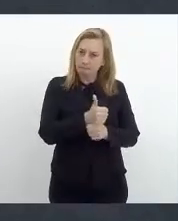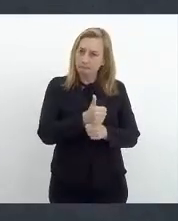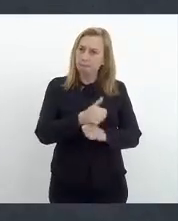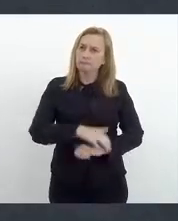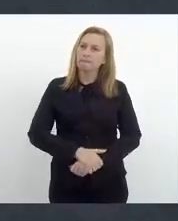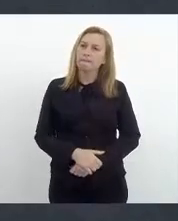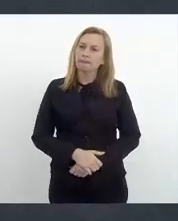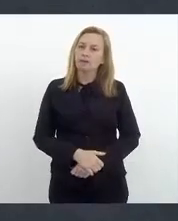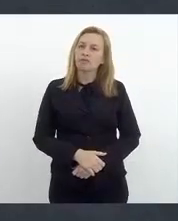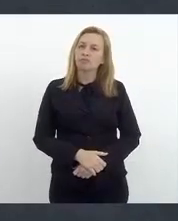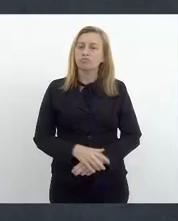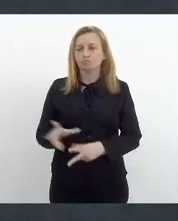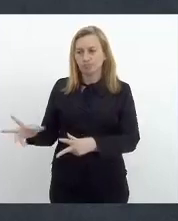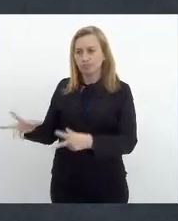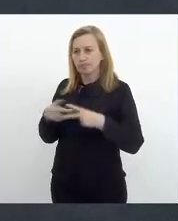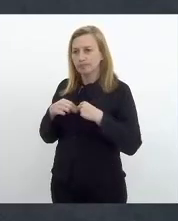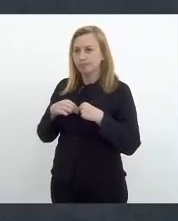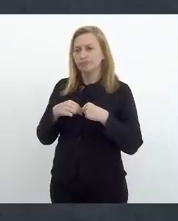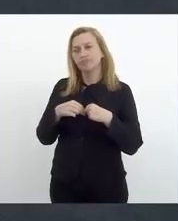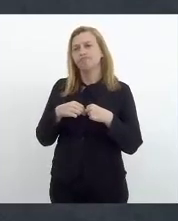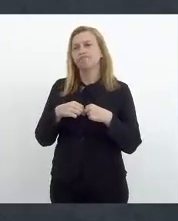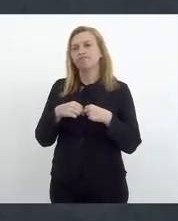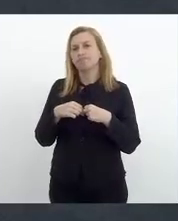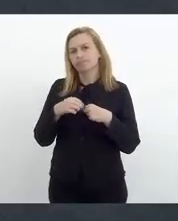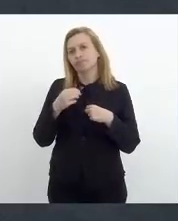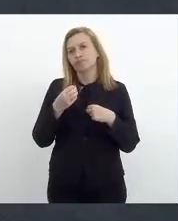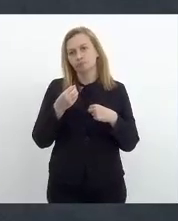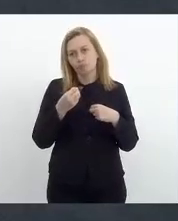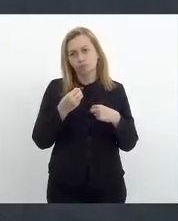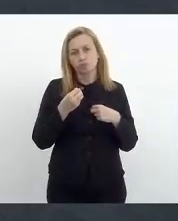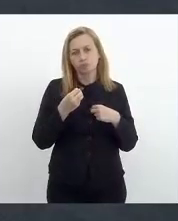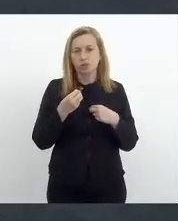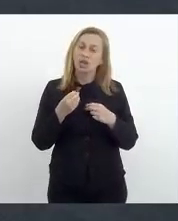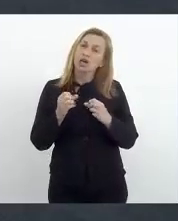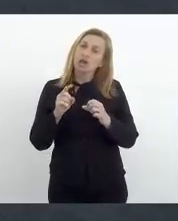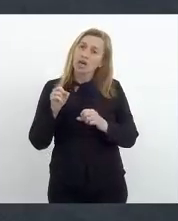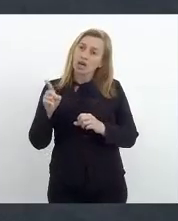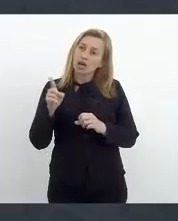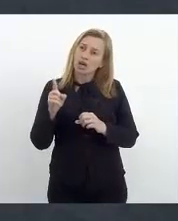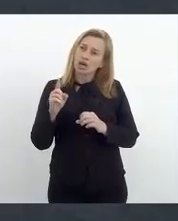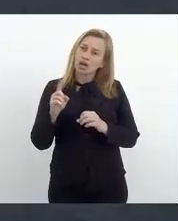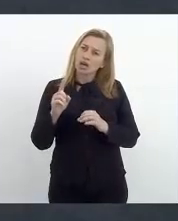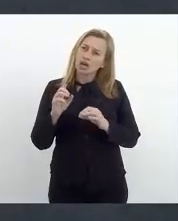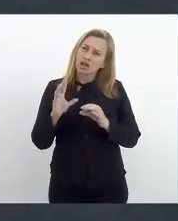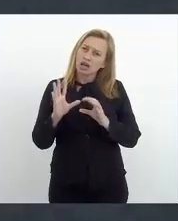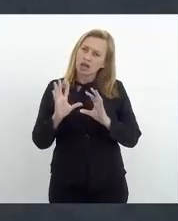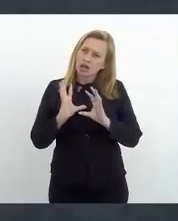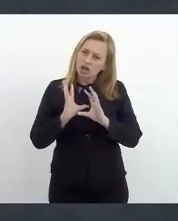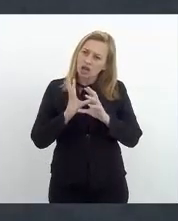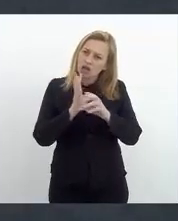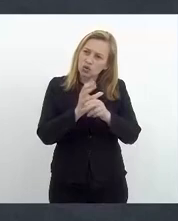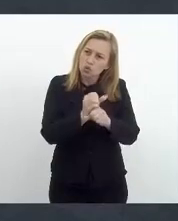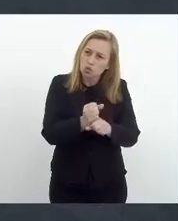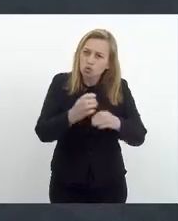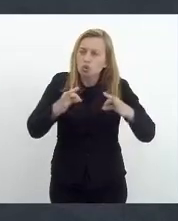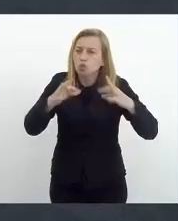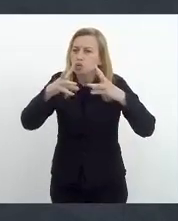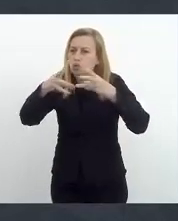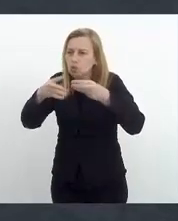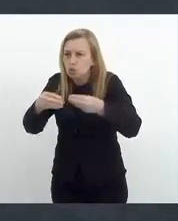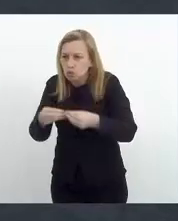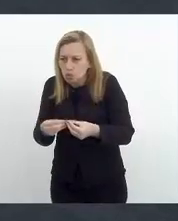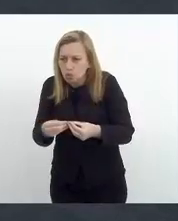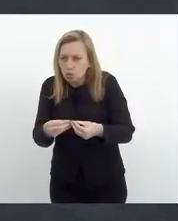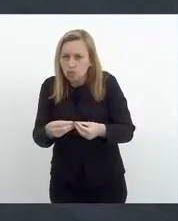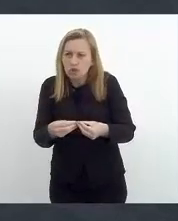é tem um mérito que é inegável ele te xingou toda gordura que tava colocada ao